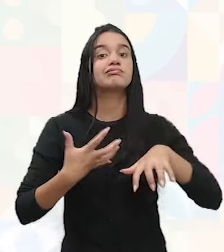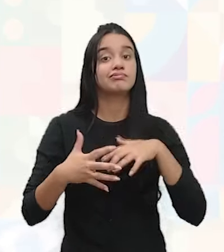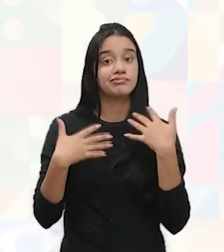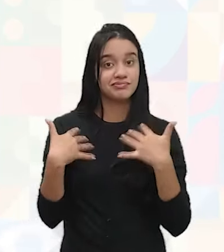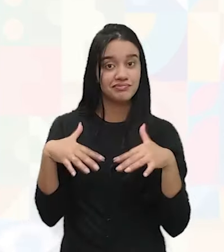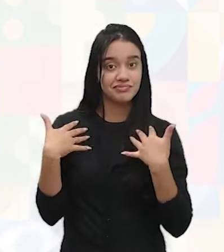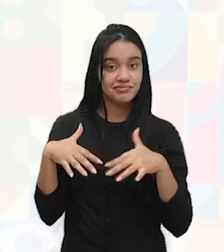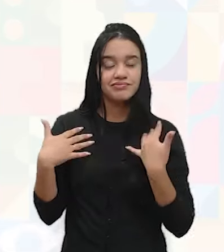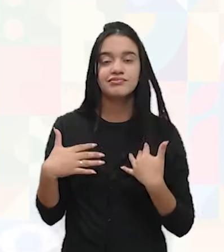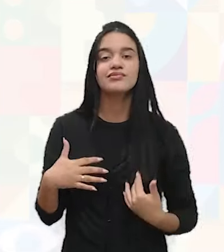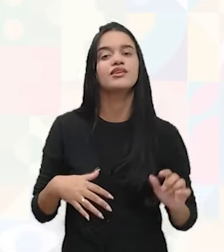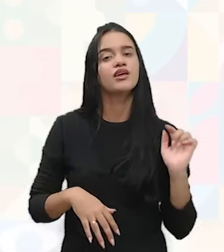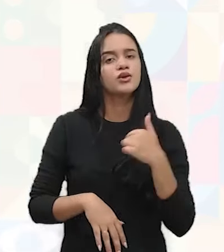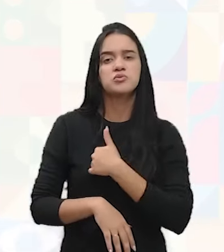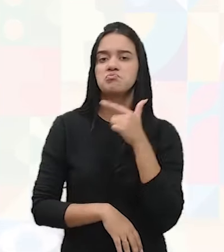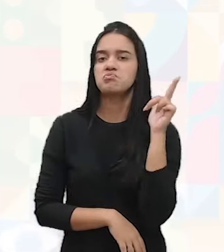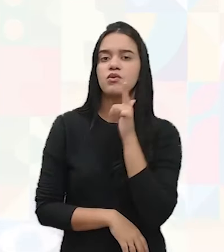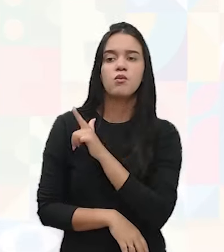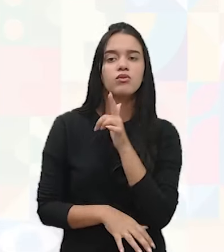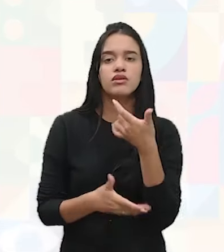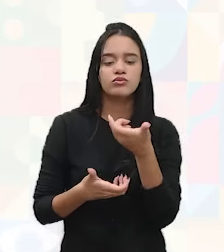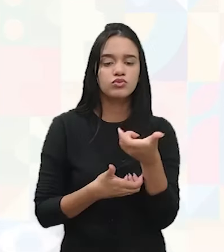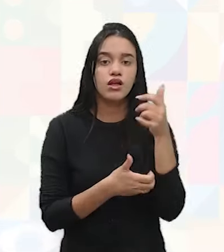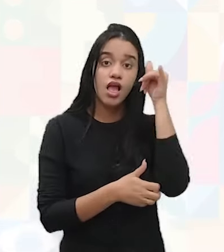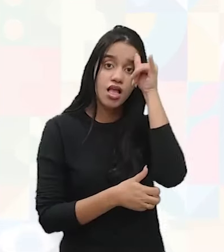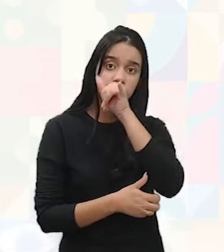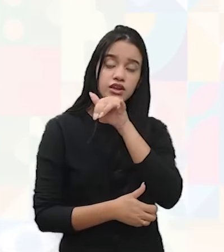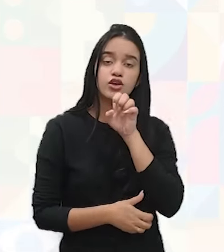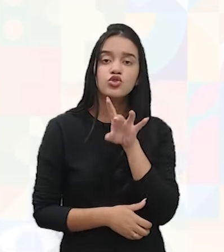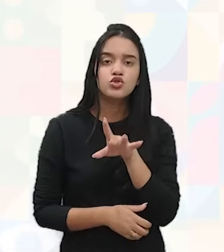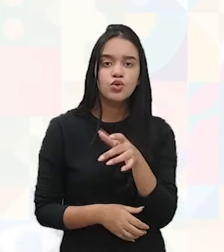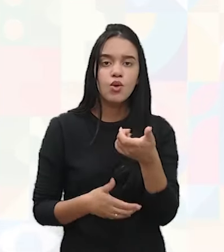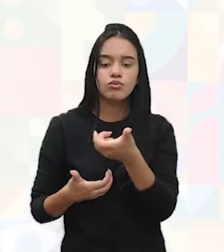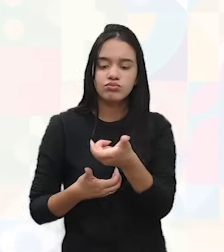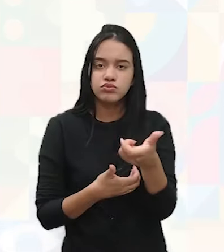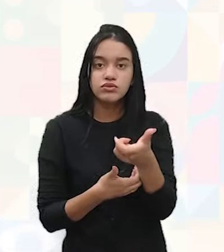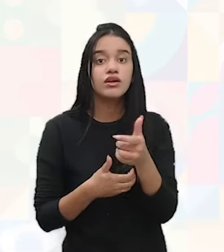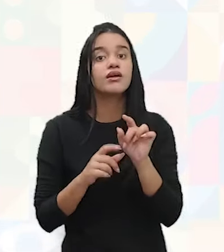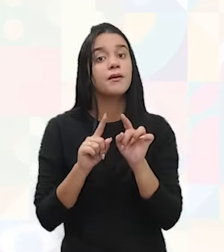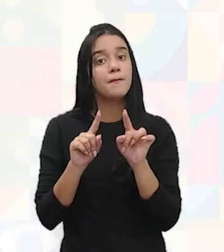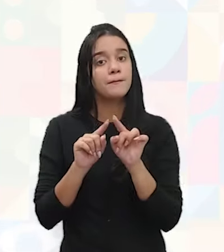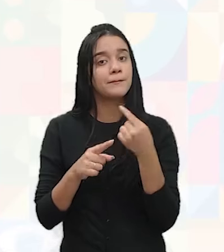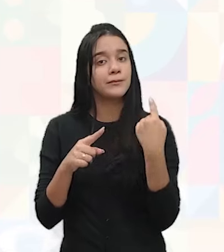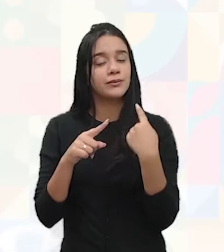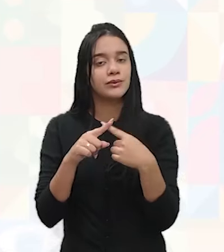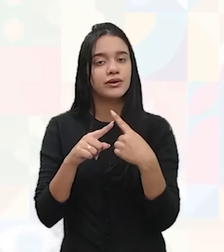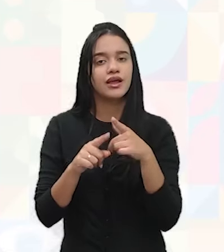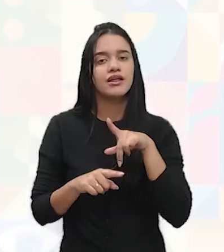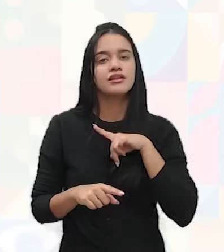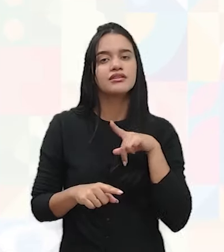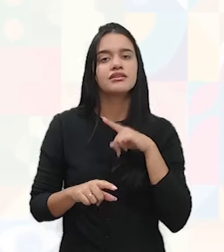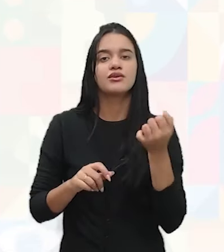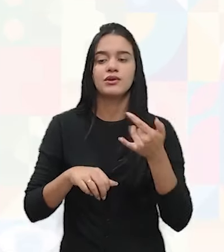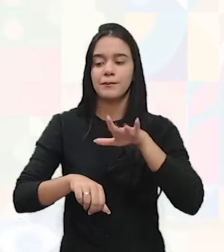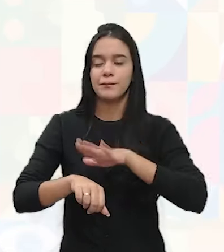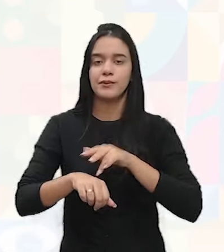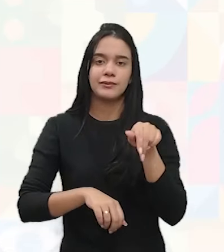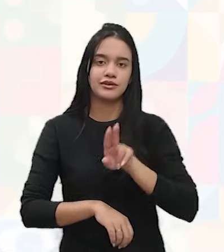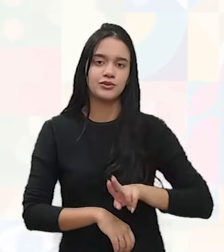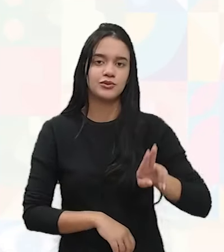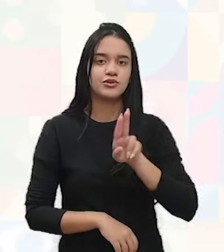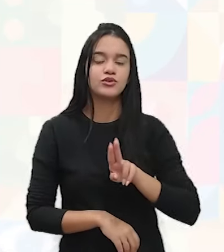proporções que a gente não consegue combater apenas com o extintor até porque ele tem uma autonomia de uso